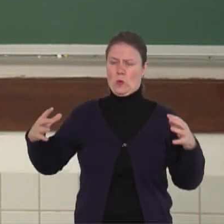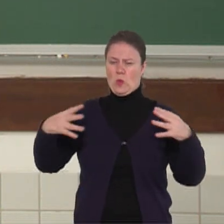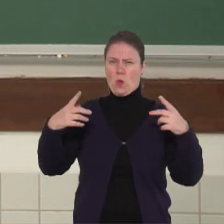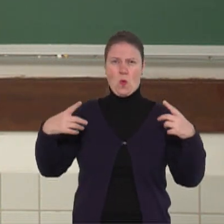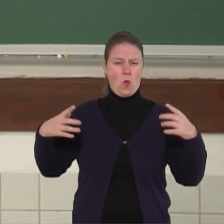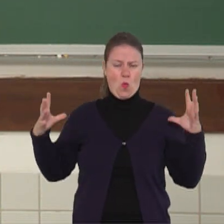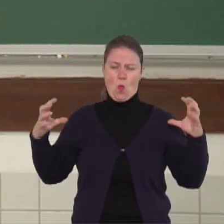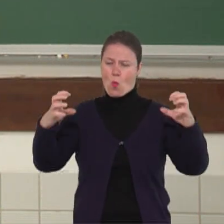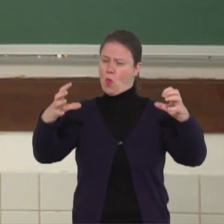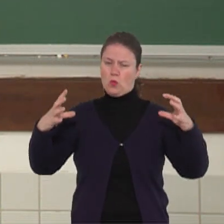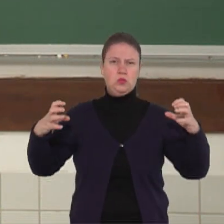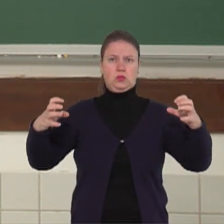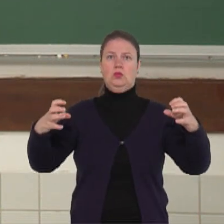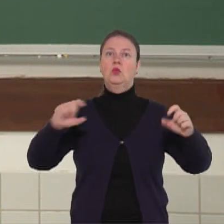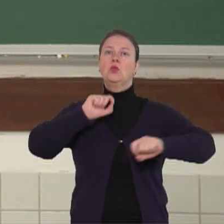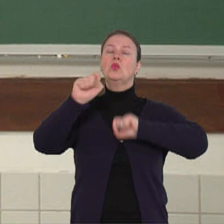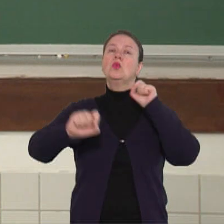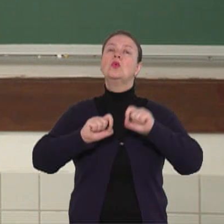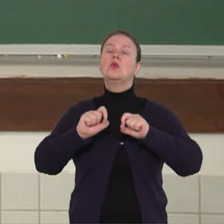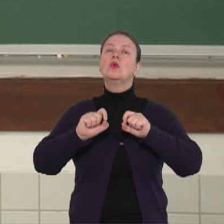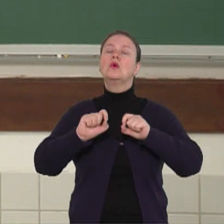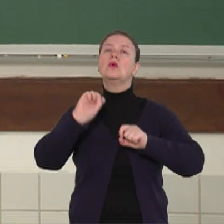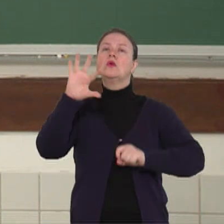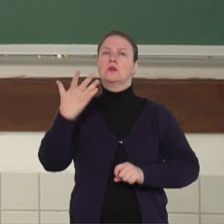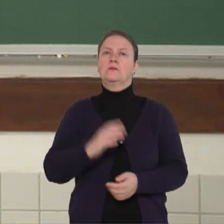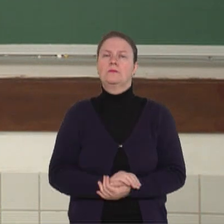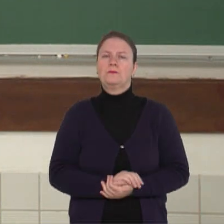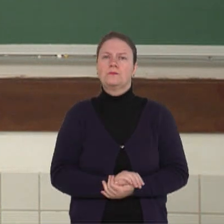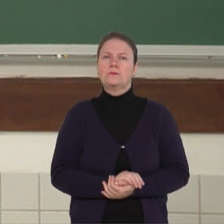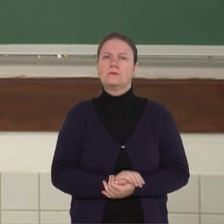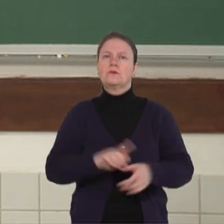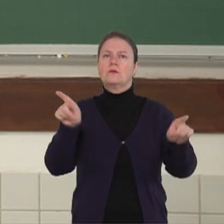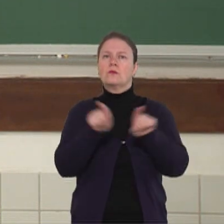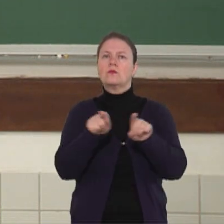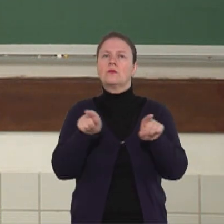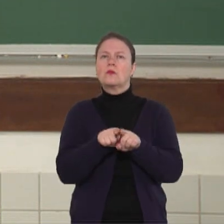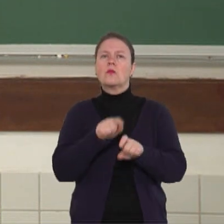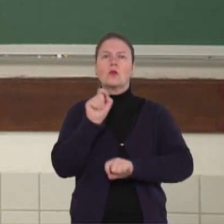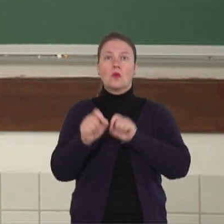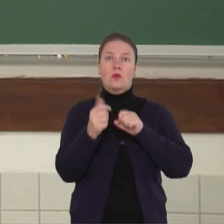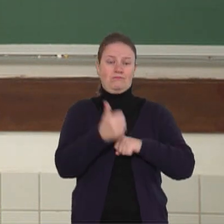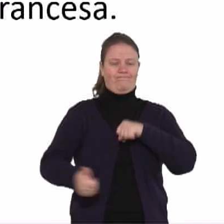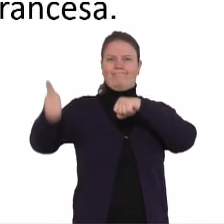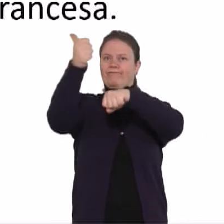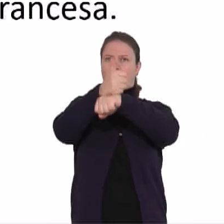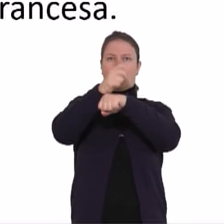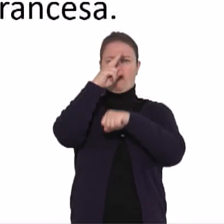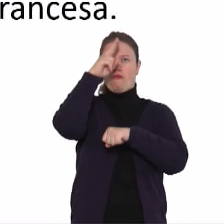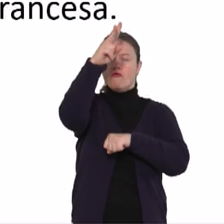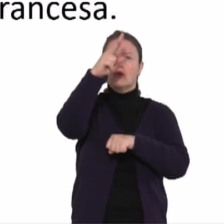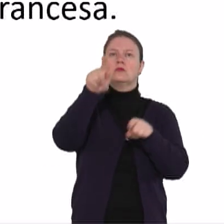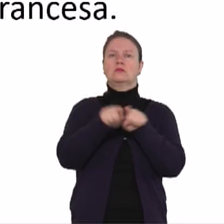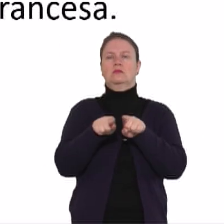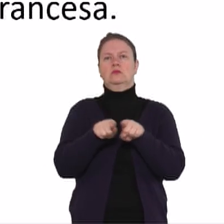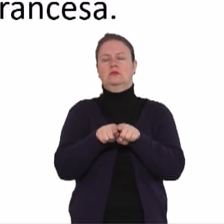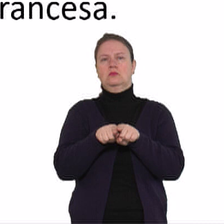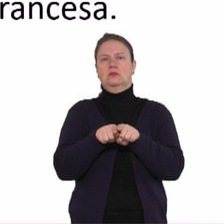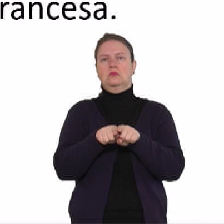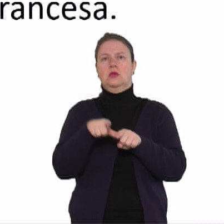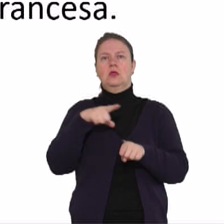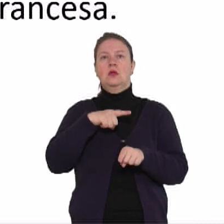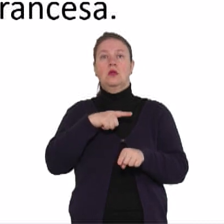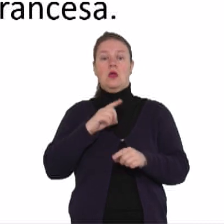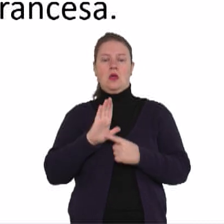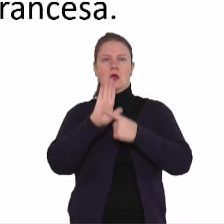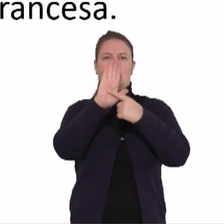fazer? Daí começa-se um movimento para que se tenha um líder forte. É aí que vai surgir nesse contexto, né, a figura de